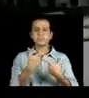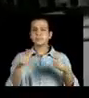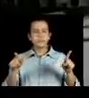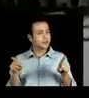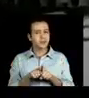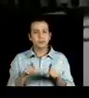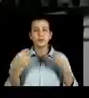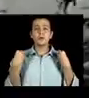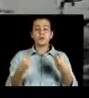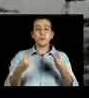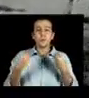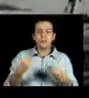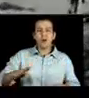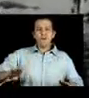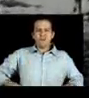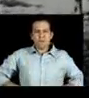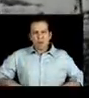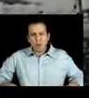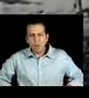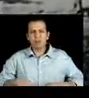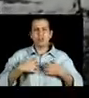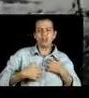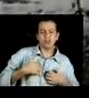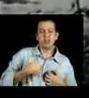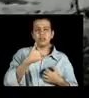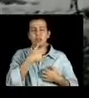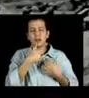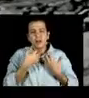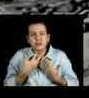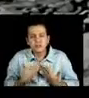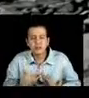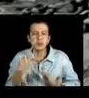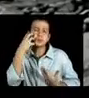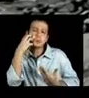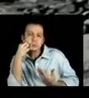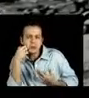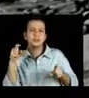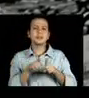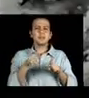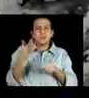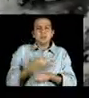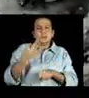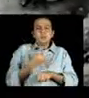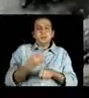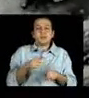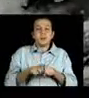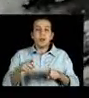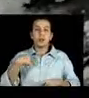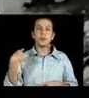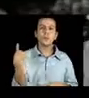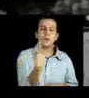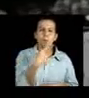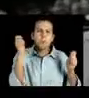água para tomar banho. Os meninos estão com fome, chateados, cansados, aborrecidos e